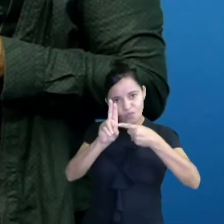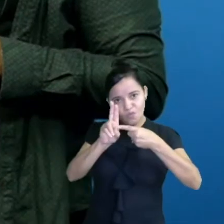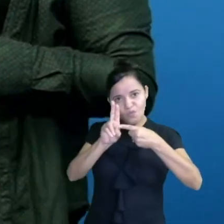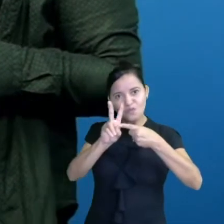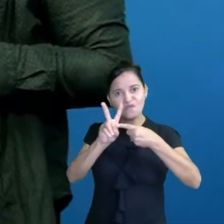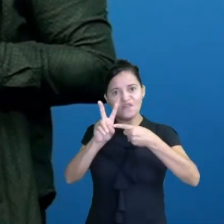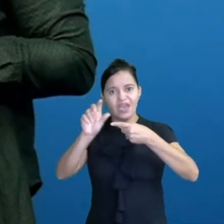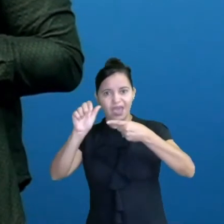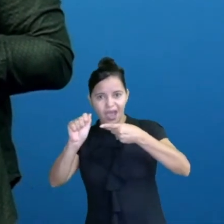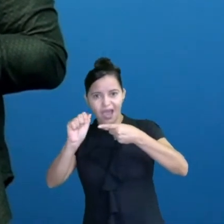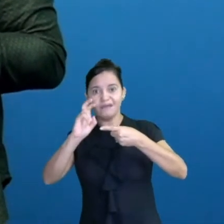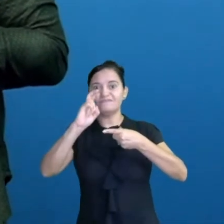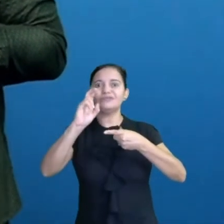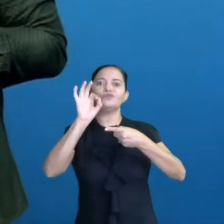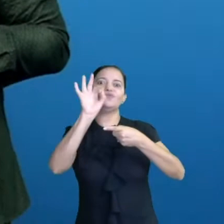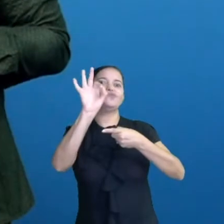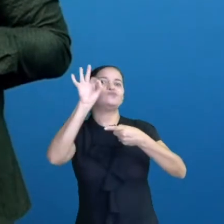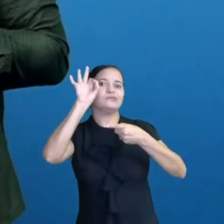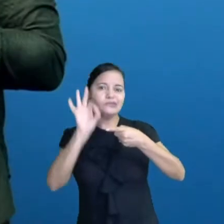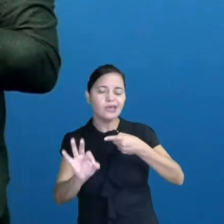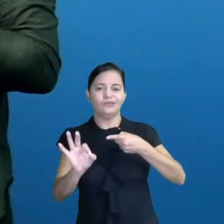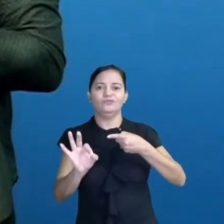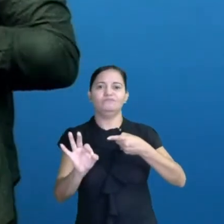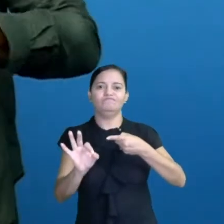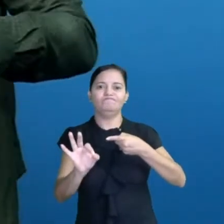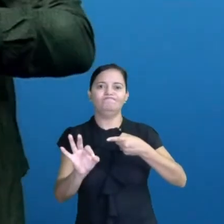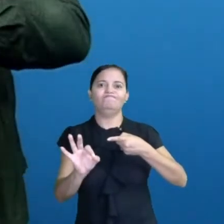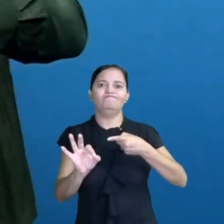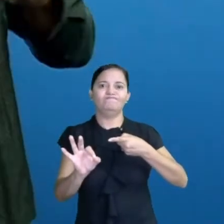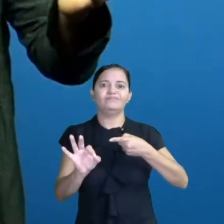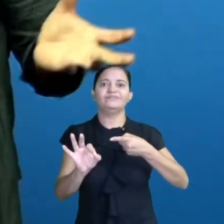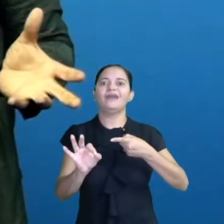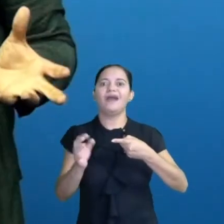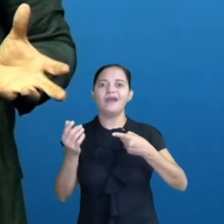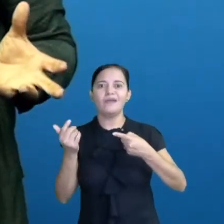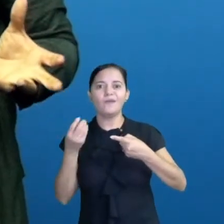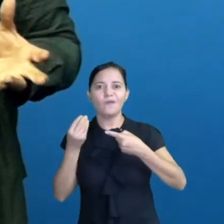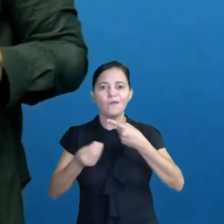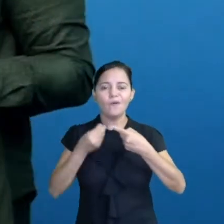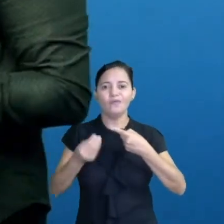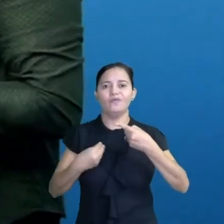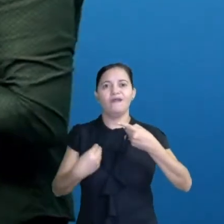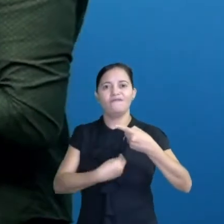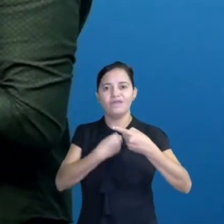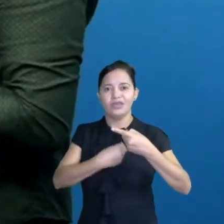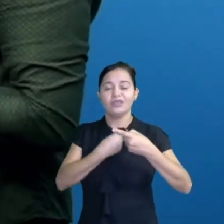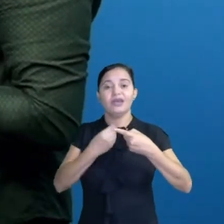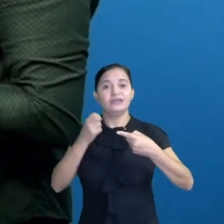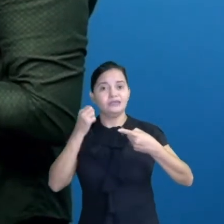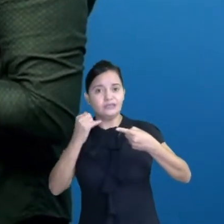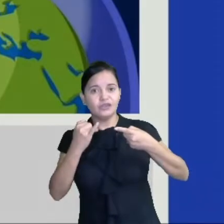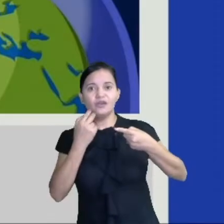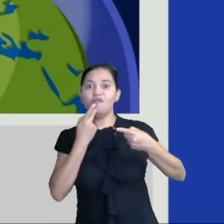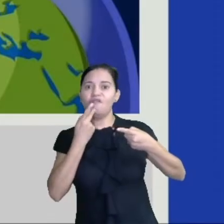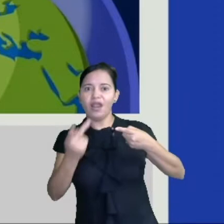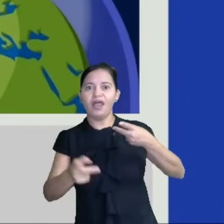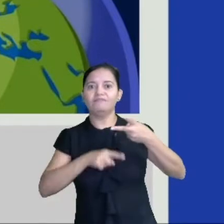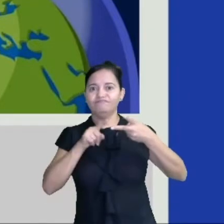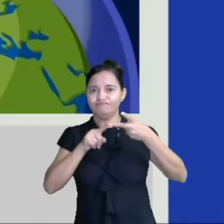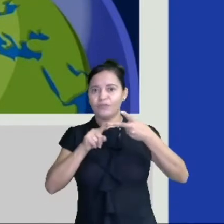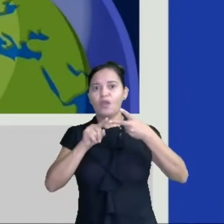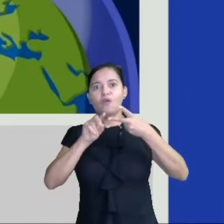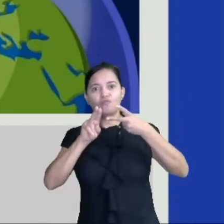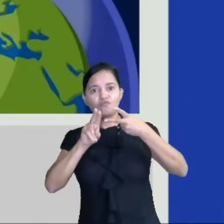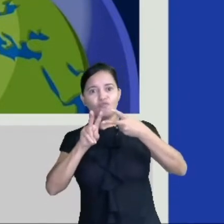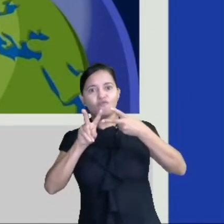5%. 95% incide direto no nosso planeta, atingindo os organismos vivos. Já quando eu falo já dos raios